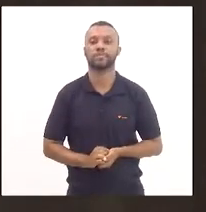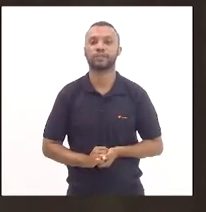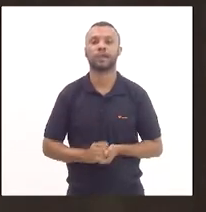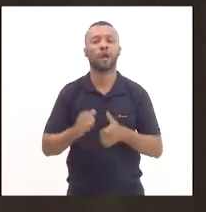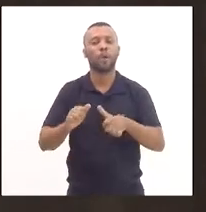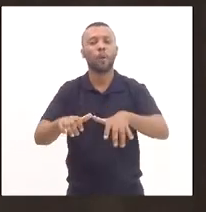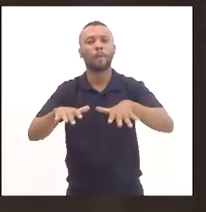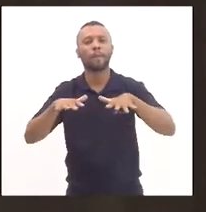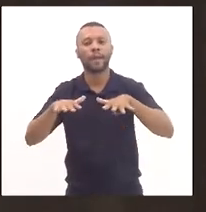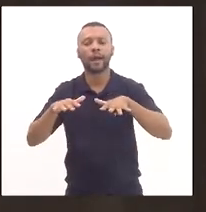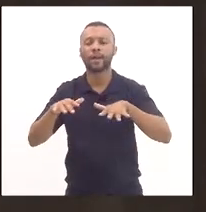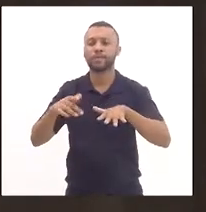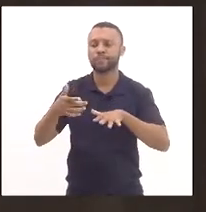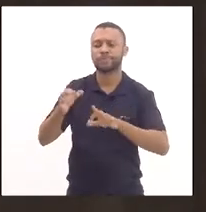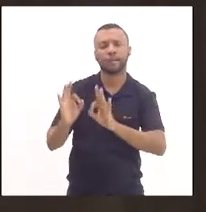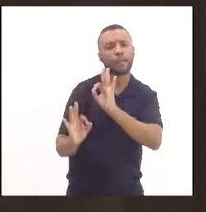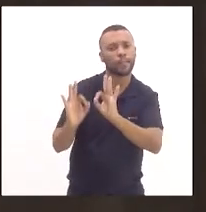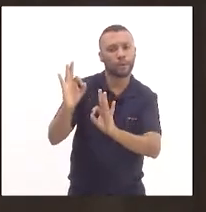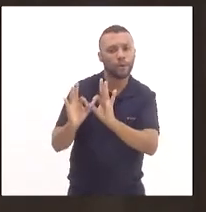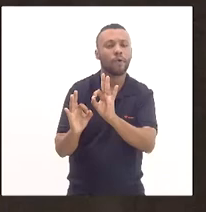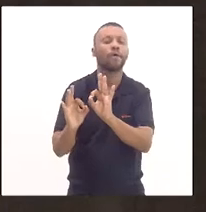plenário produziu